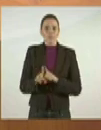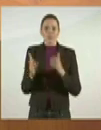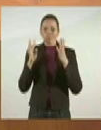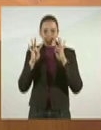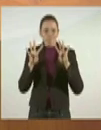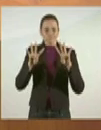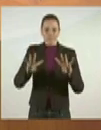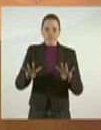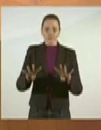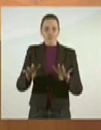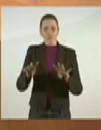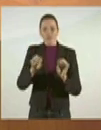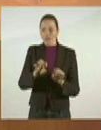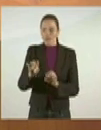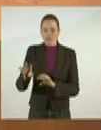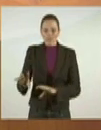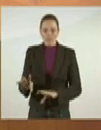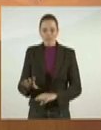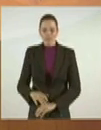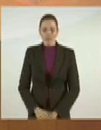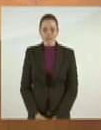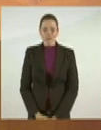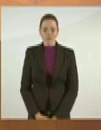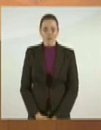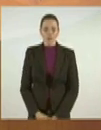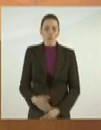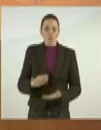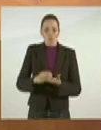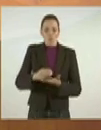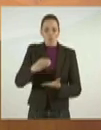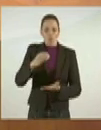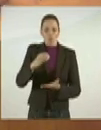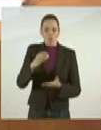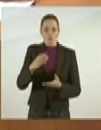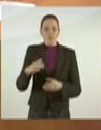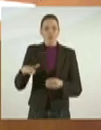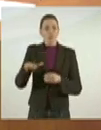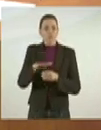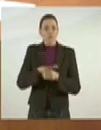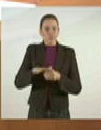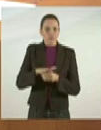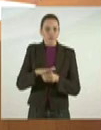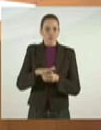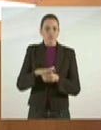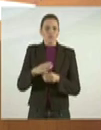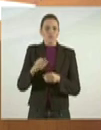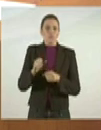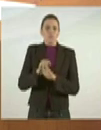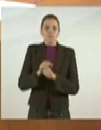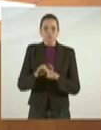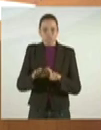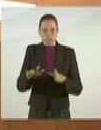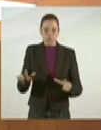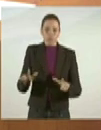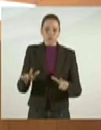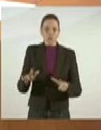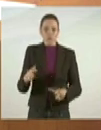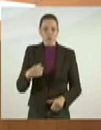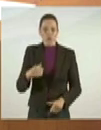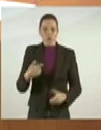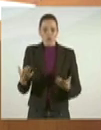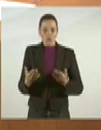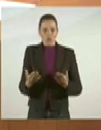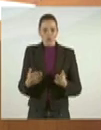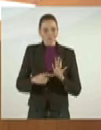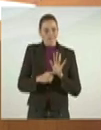metáfora do copo cheio ou meio cheio e o copo meio vazio eu coloquei Duas Taças hoje para que eu